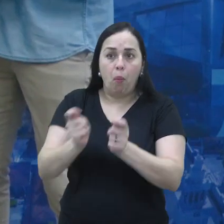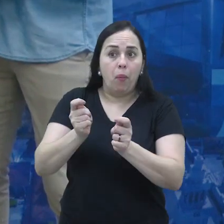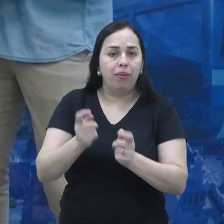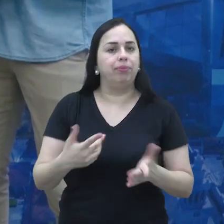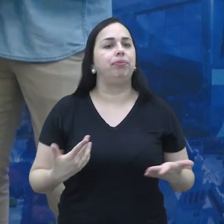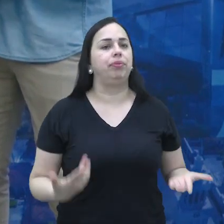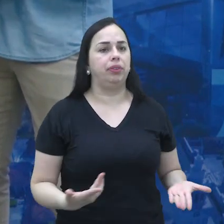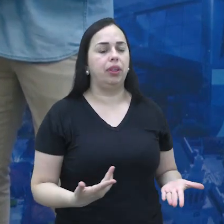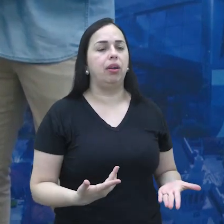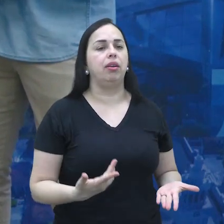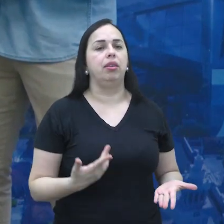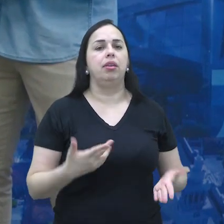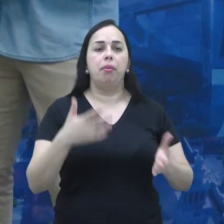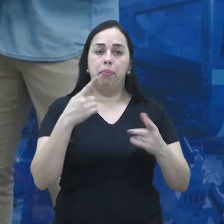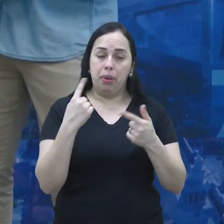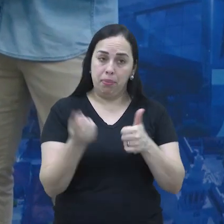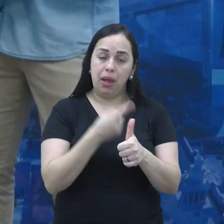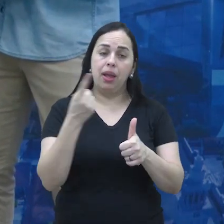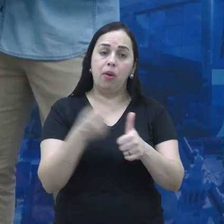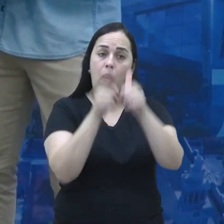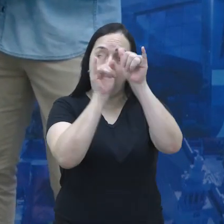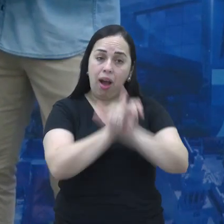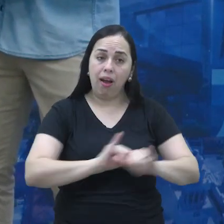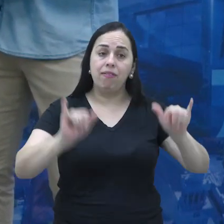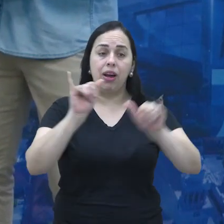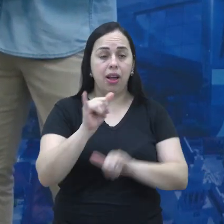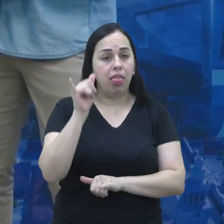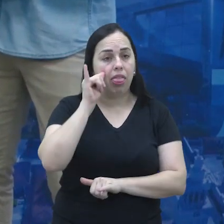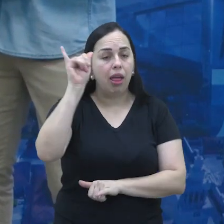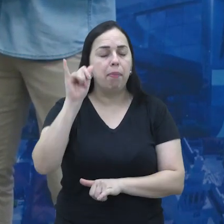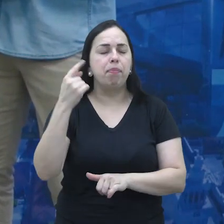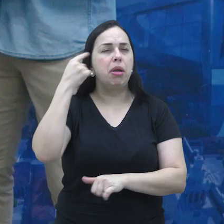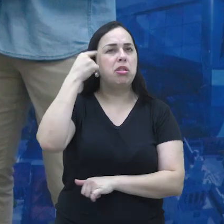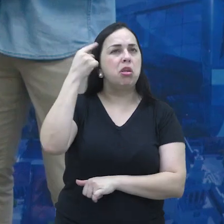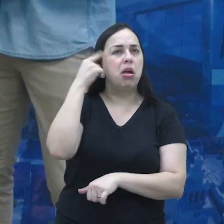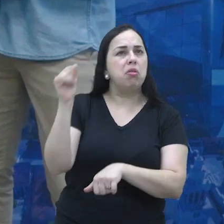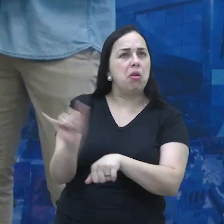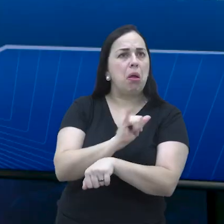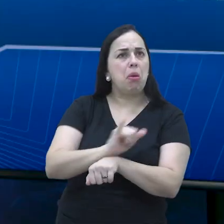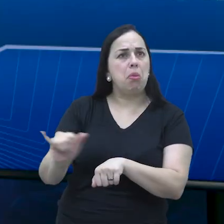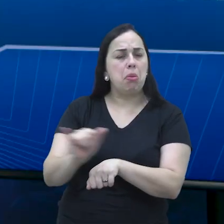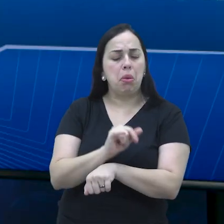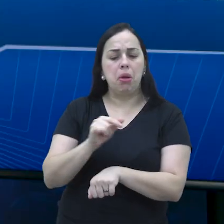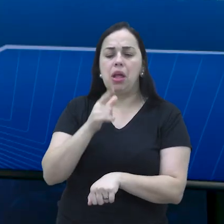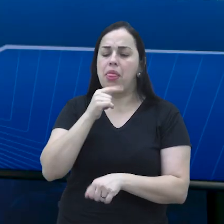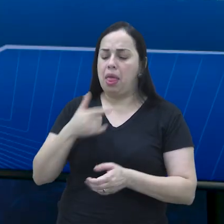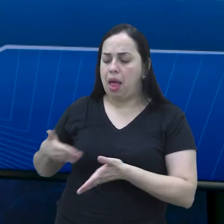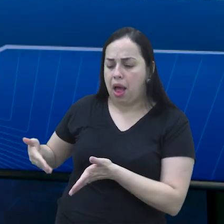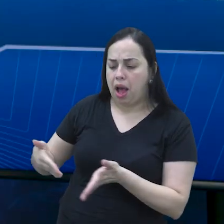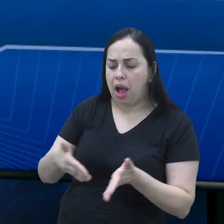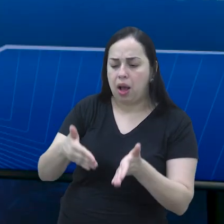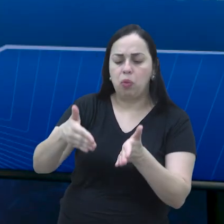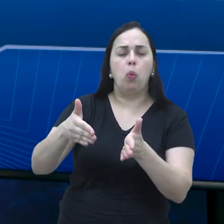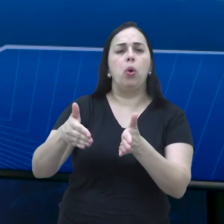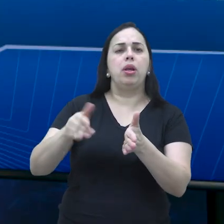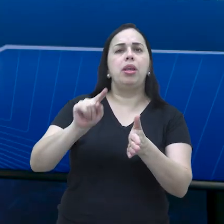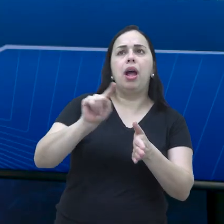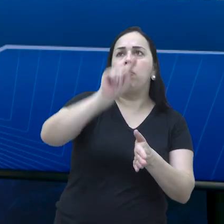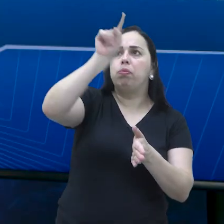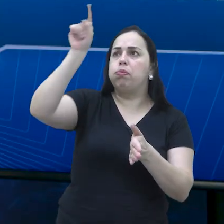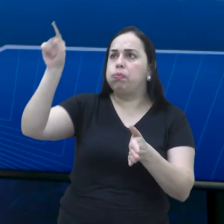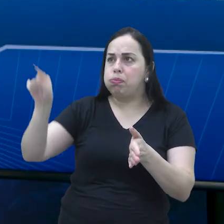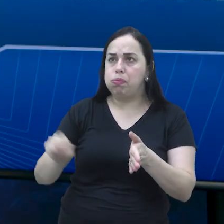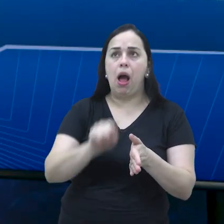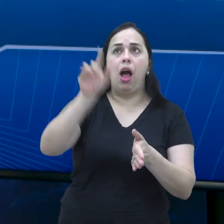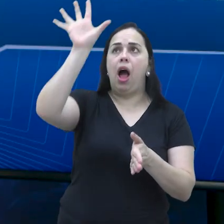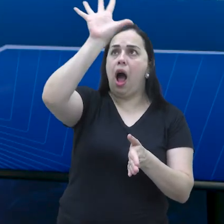gente parte do princípio da prevenção inicialmente. Então, pensar na crise hídrica é pensar no ciclo da água também, e de todos os